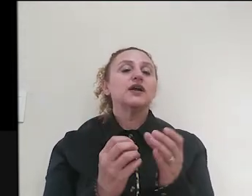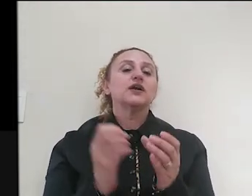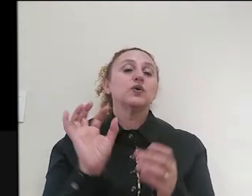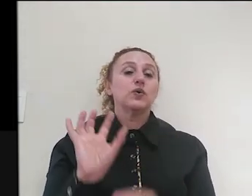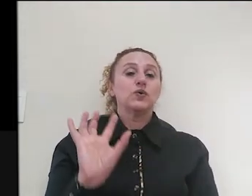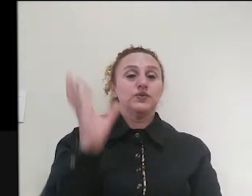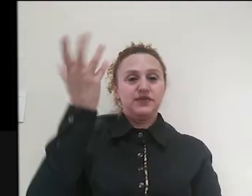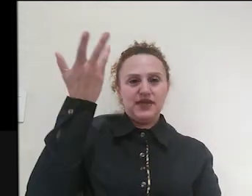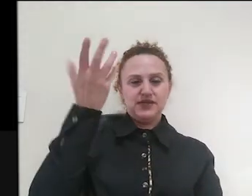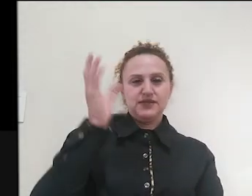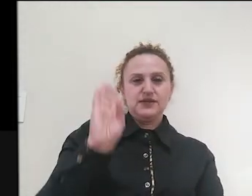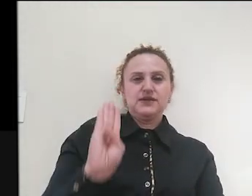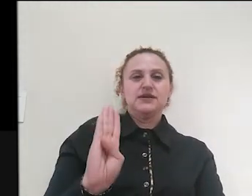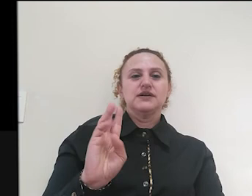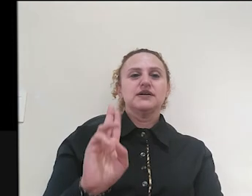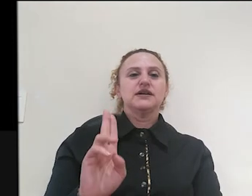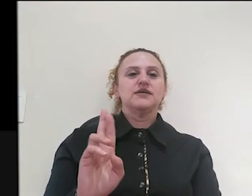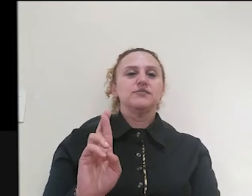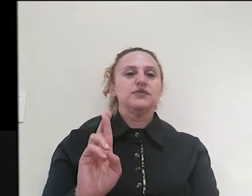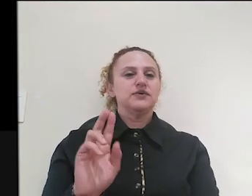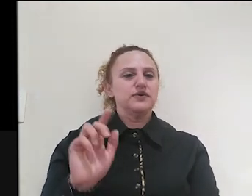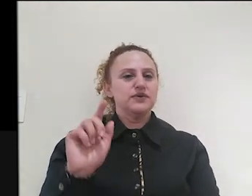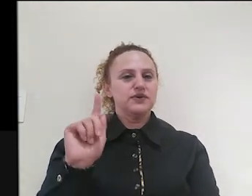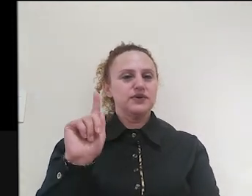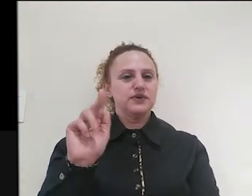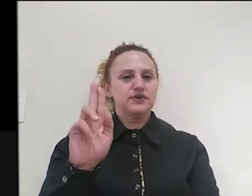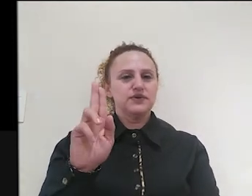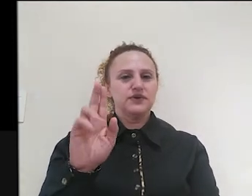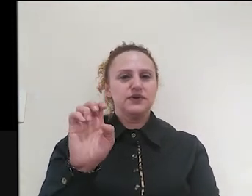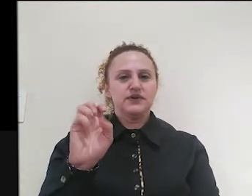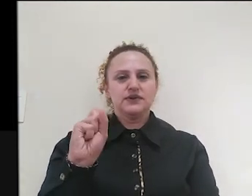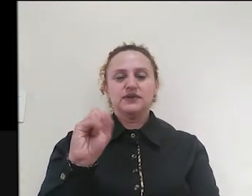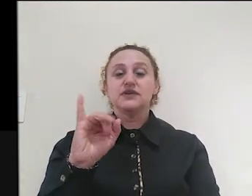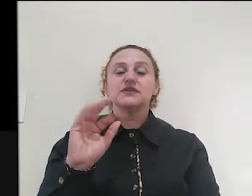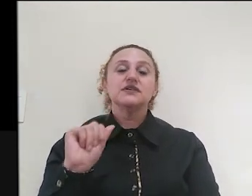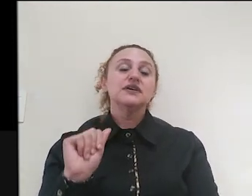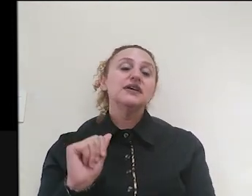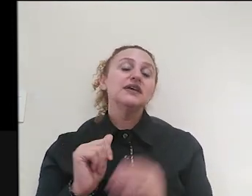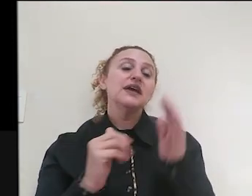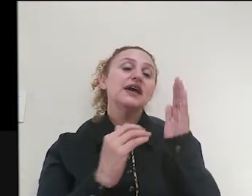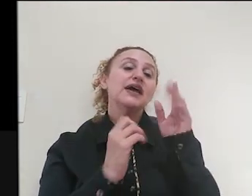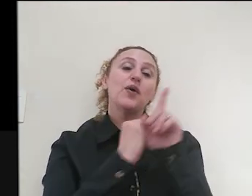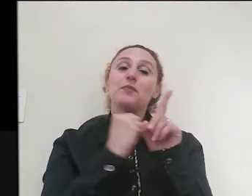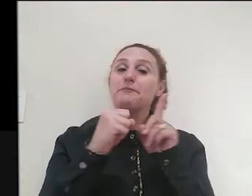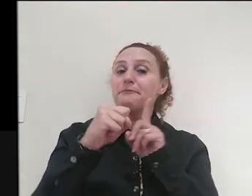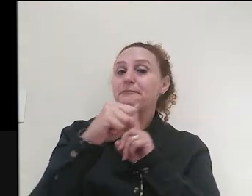gosto, porque é a ascensão de uma classe nova que vai se constituir e que precisa ter, né,